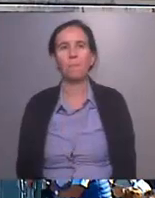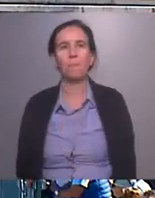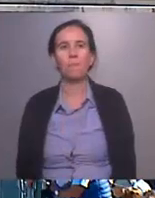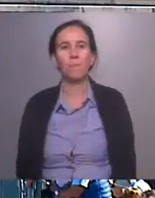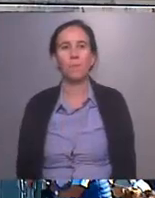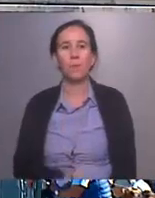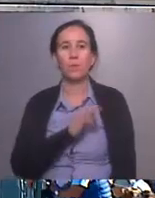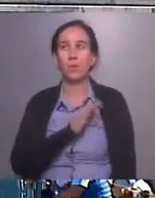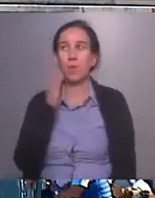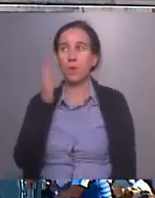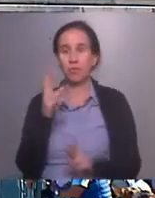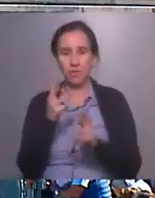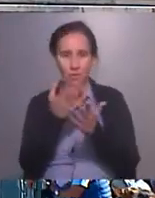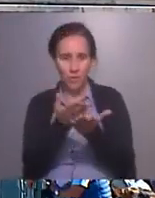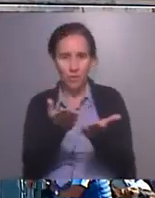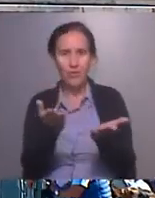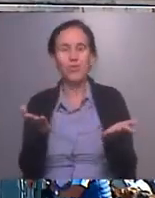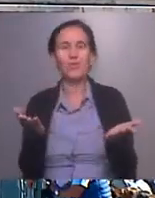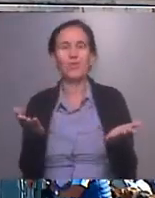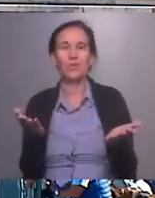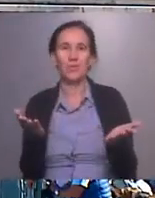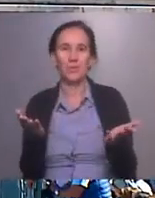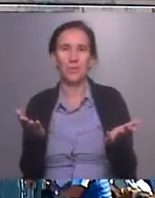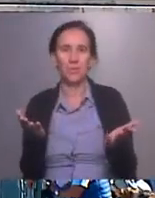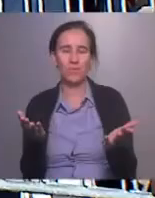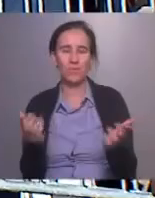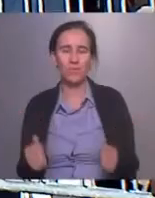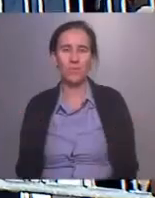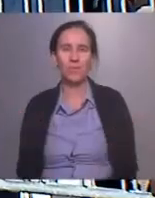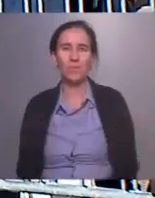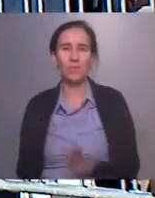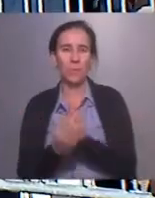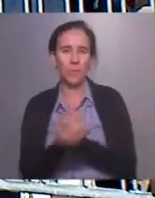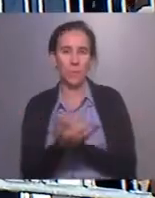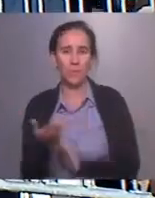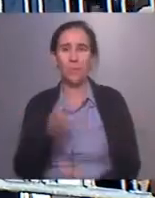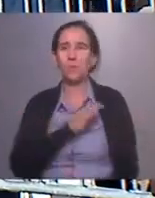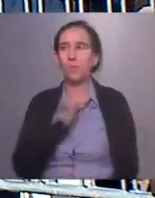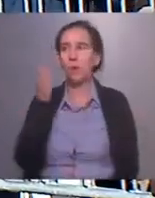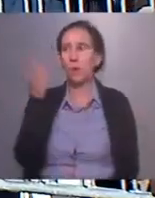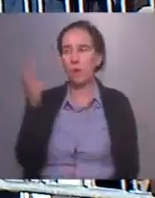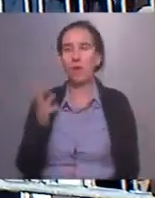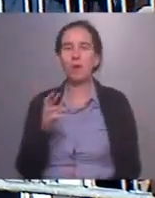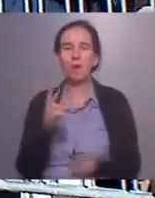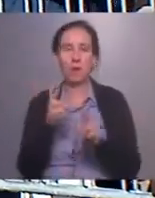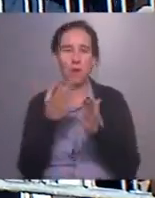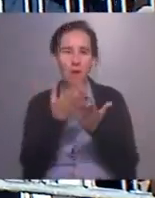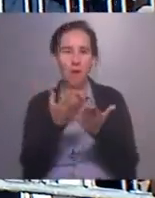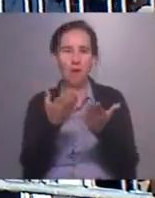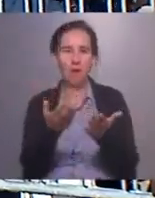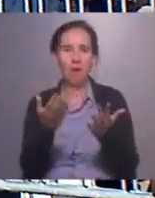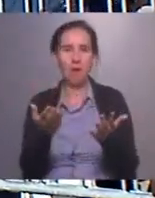Amém. O Senhor esteja convosco. Ele está no meio